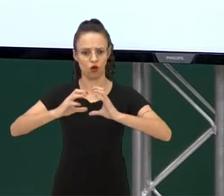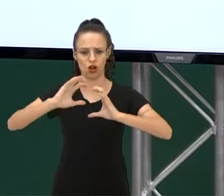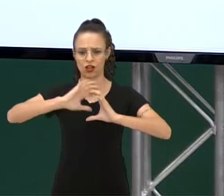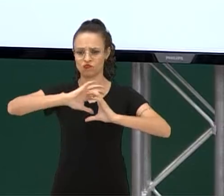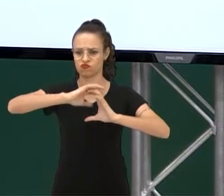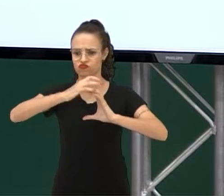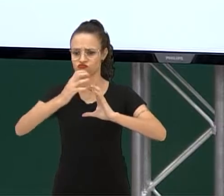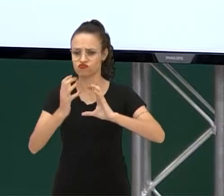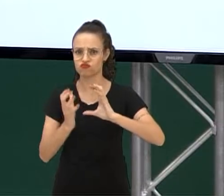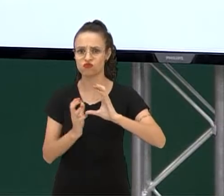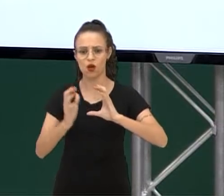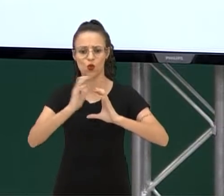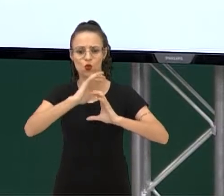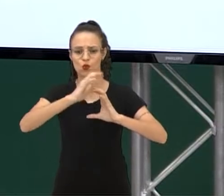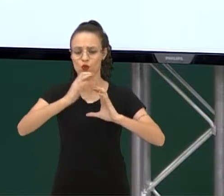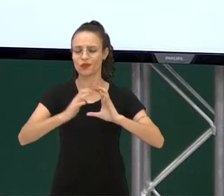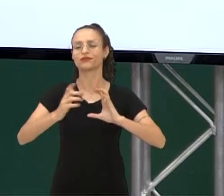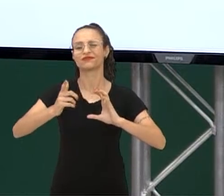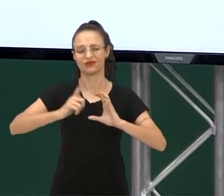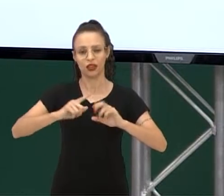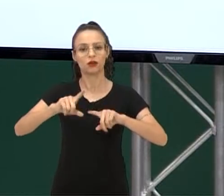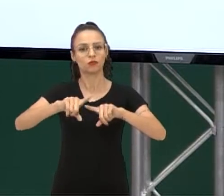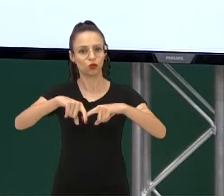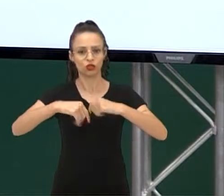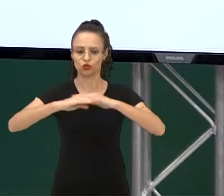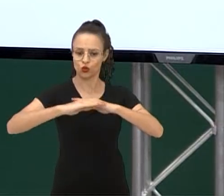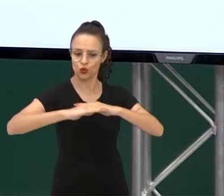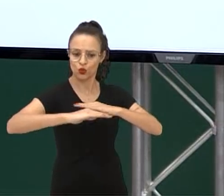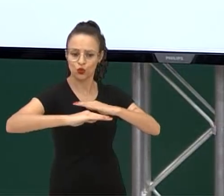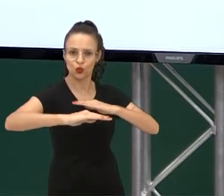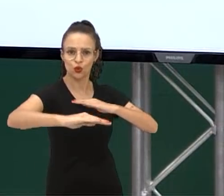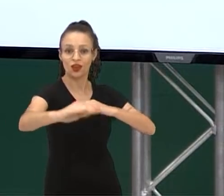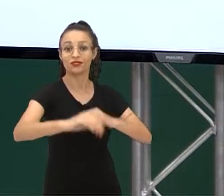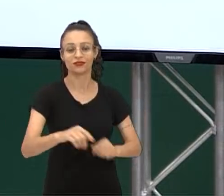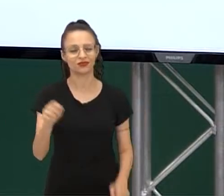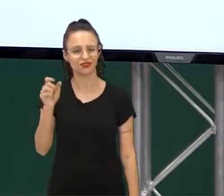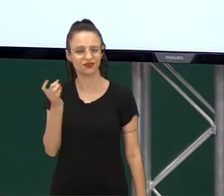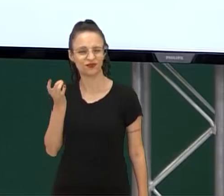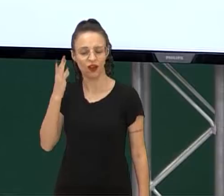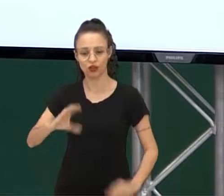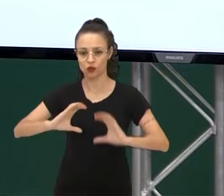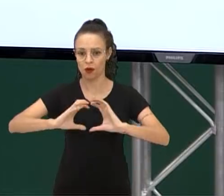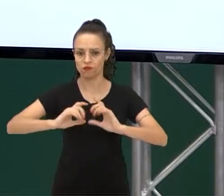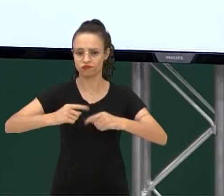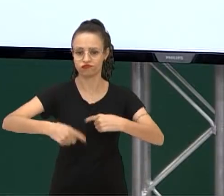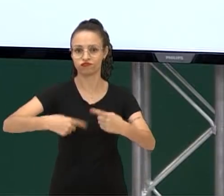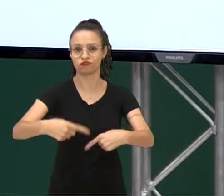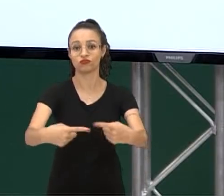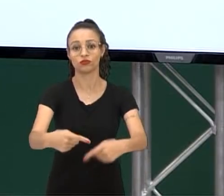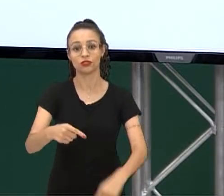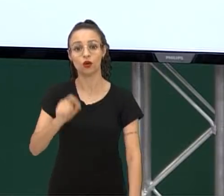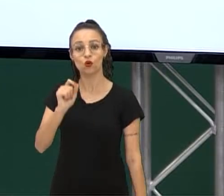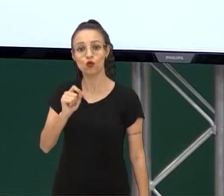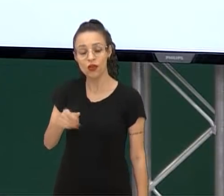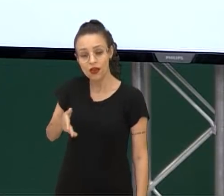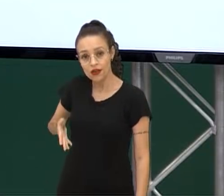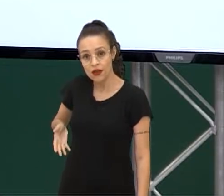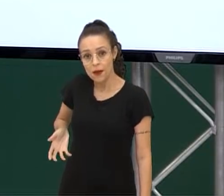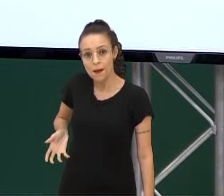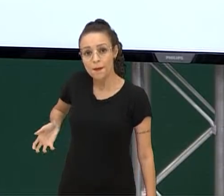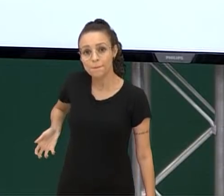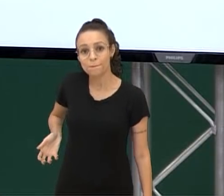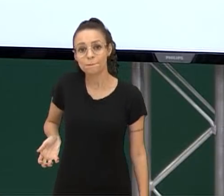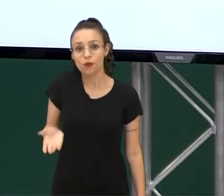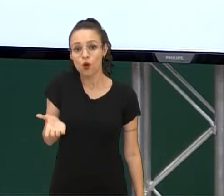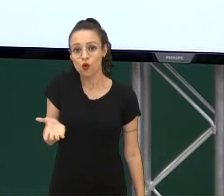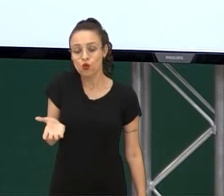bolas apenas lustradas. Por isso a pista também é escorregadia, para facilitar o deslocamento da bola. Então, vai jogar entre o primeiro e o